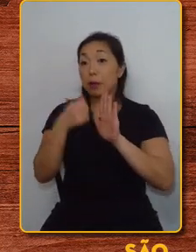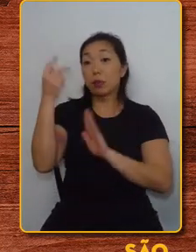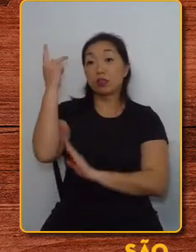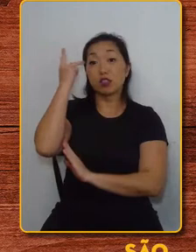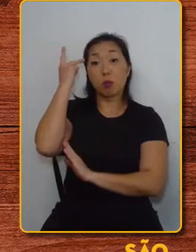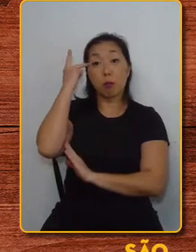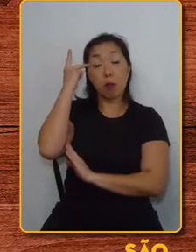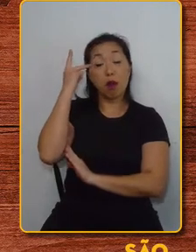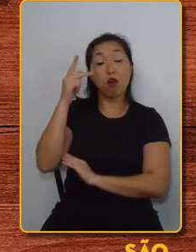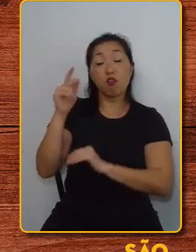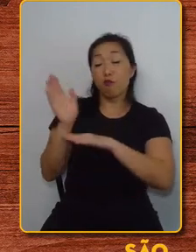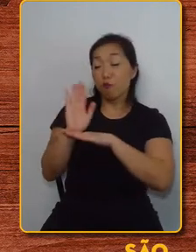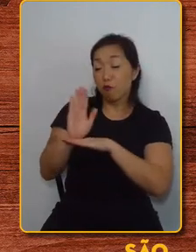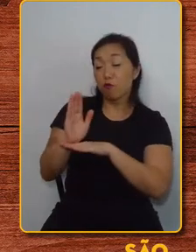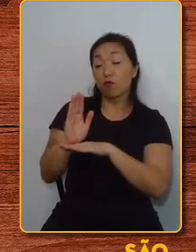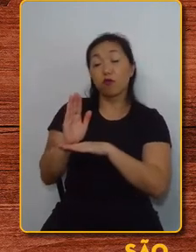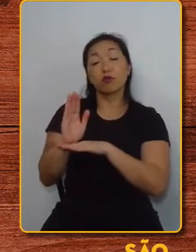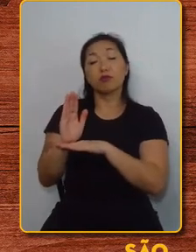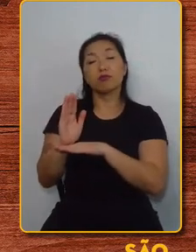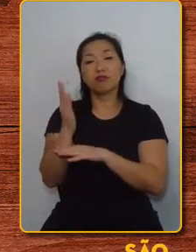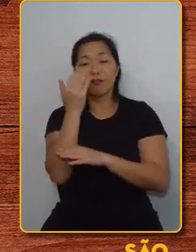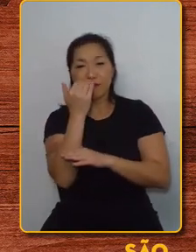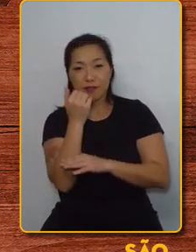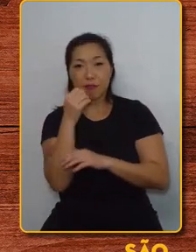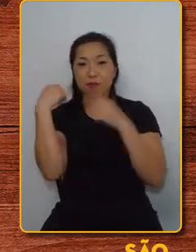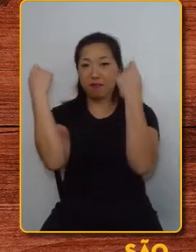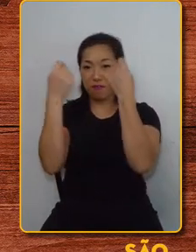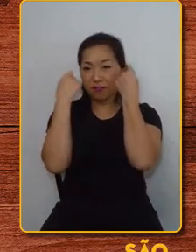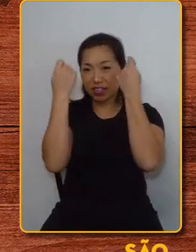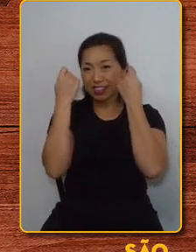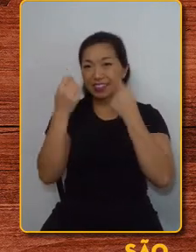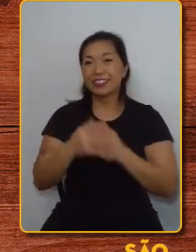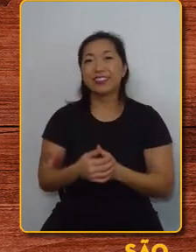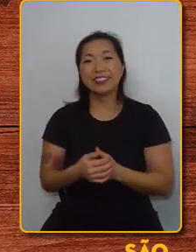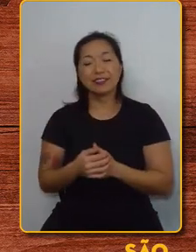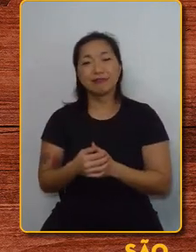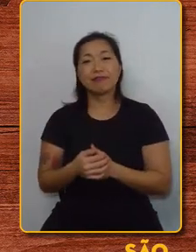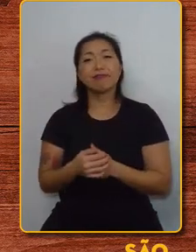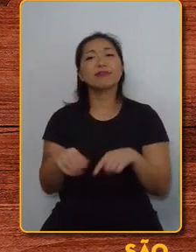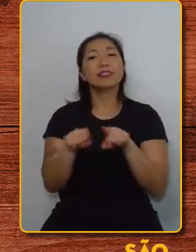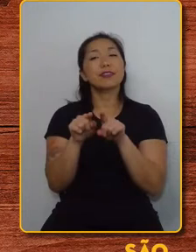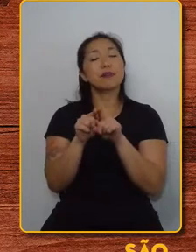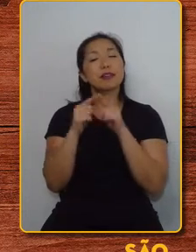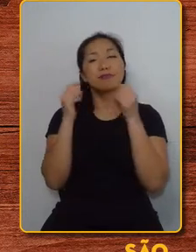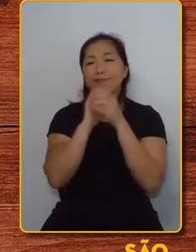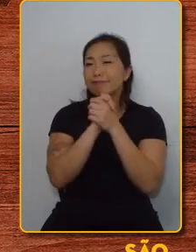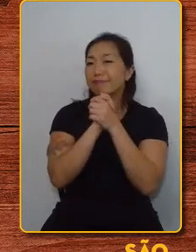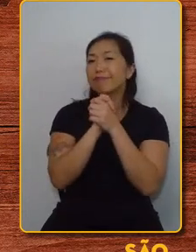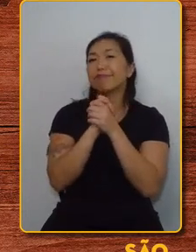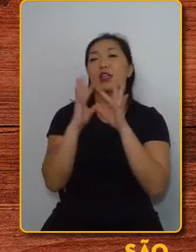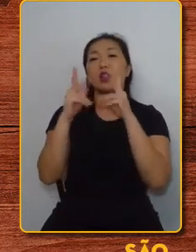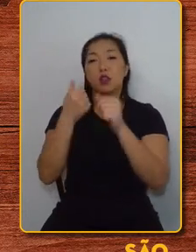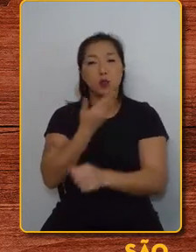Film Festival. E cumprimentar a todos os meus colegas de bancada e a quem nos assiste.